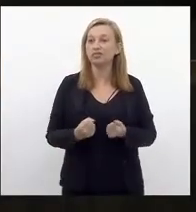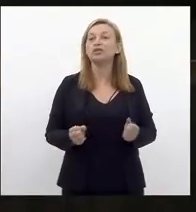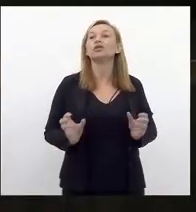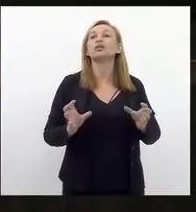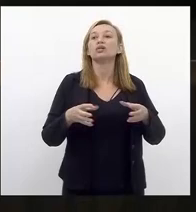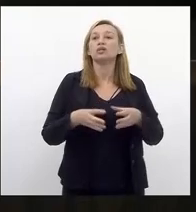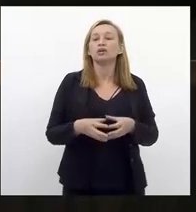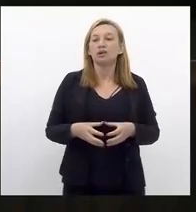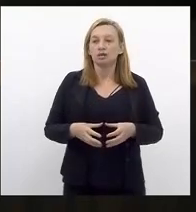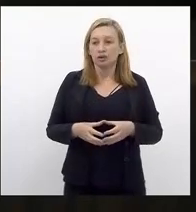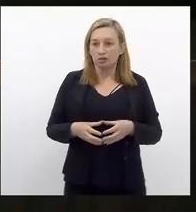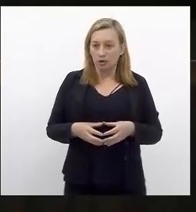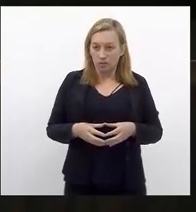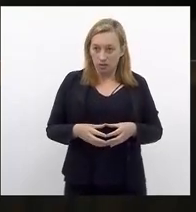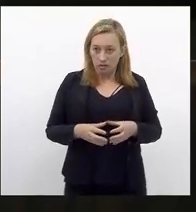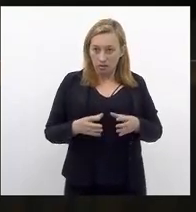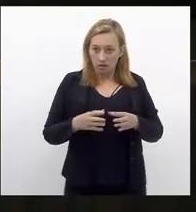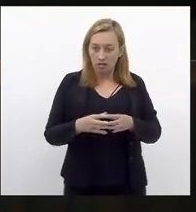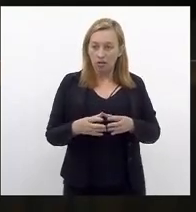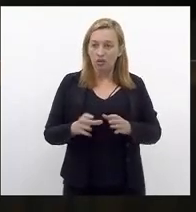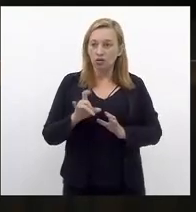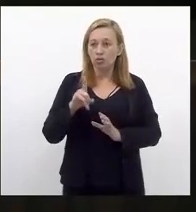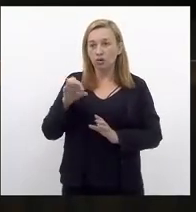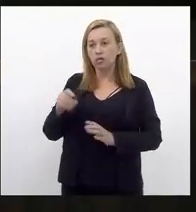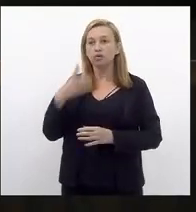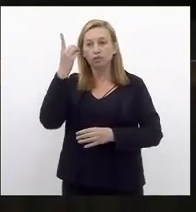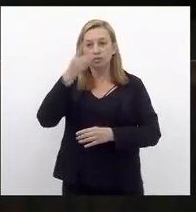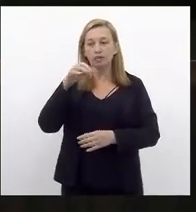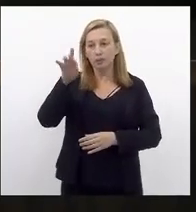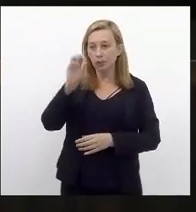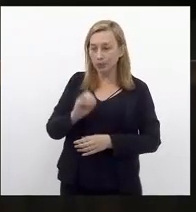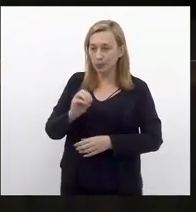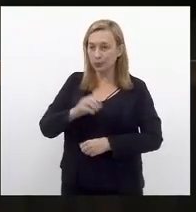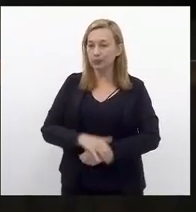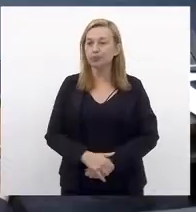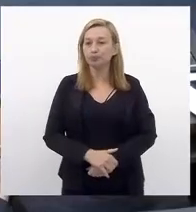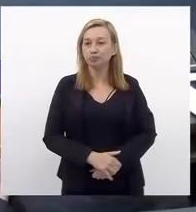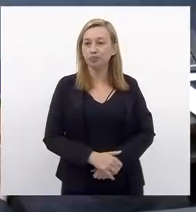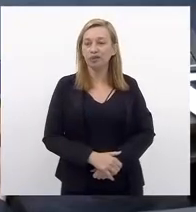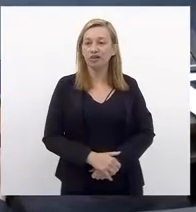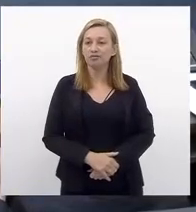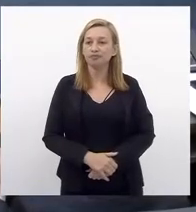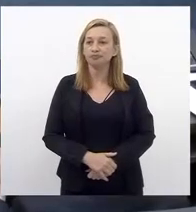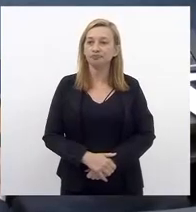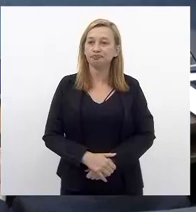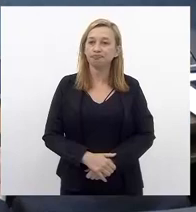condicional complementar e códigos Deputado Bruno dauaire